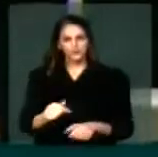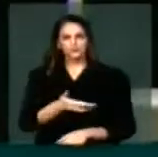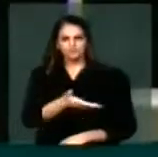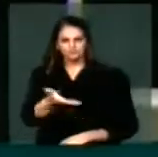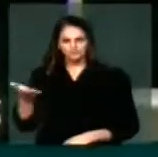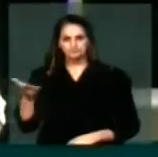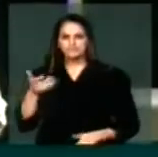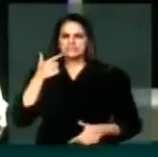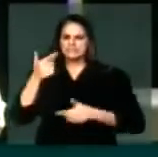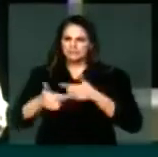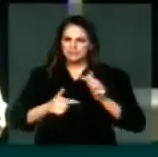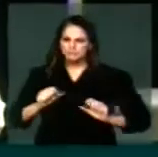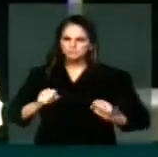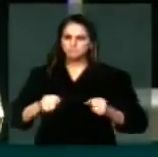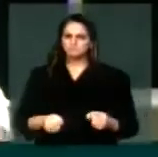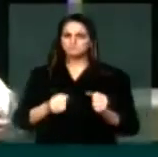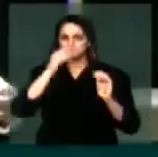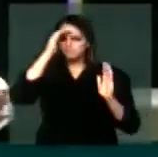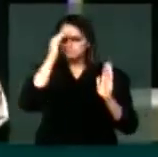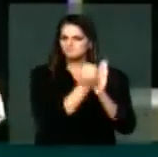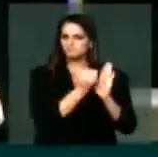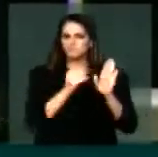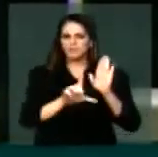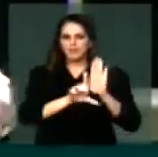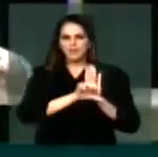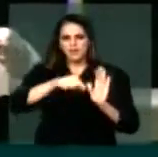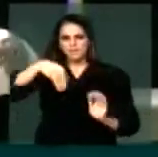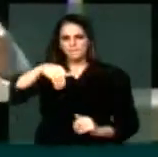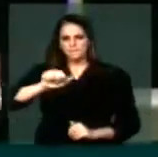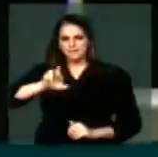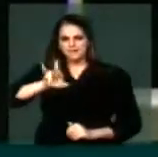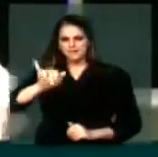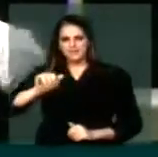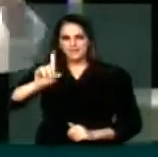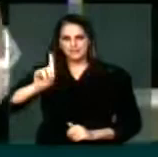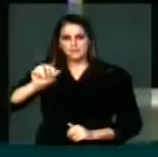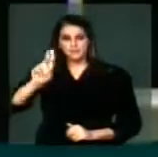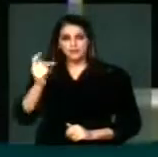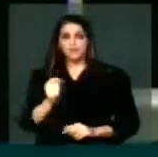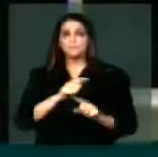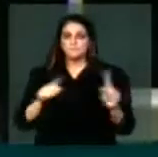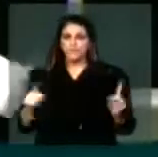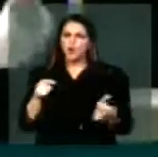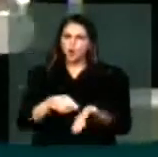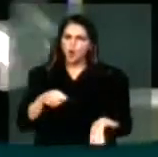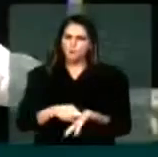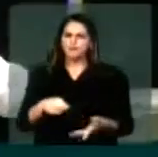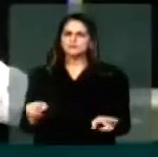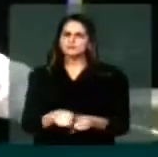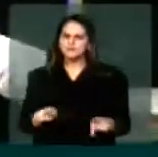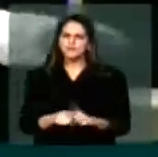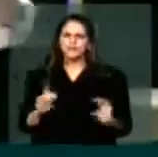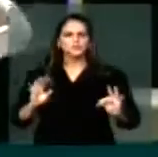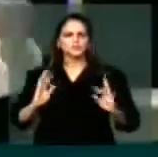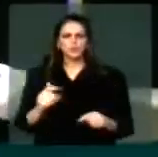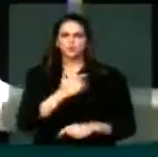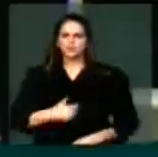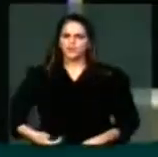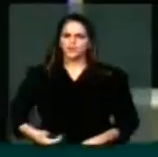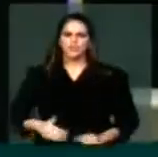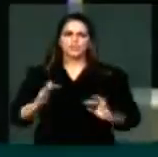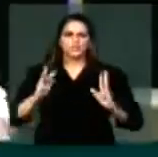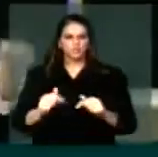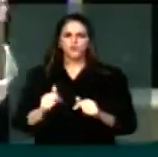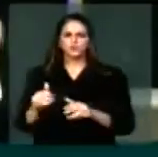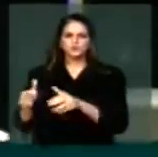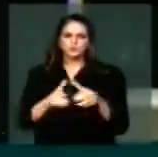atuam para o cumprimento da Lei Maria da Penha, mas fazendo um registro de cobrança e de exigência para todos os governos e para